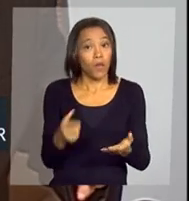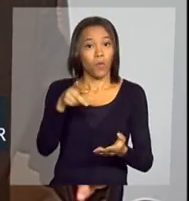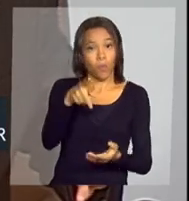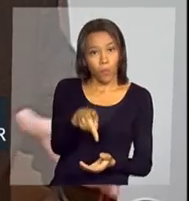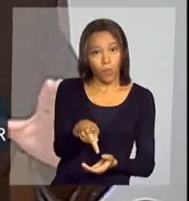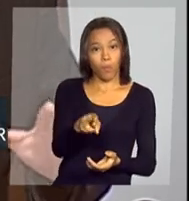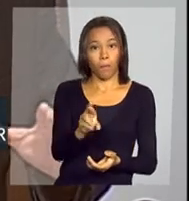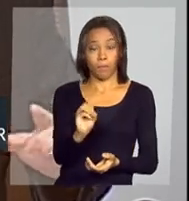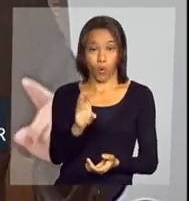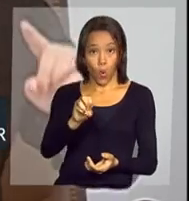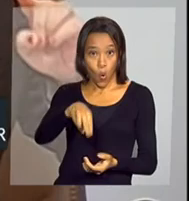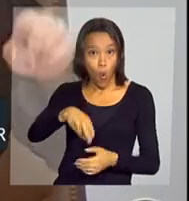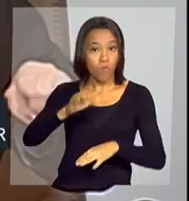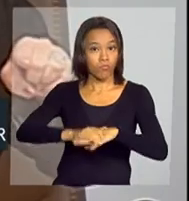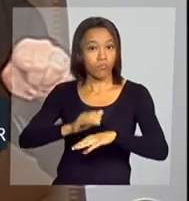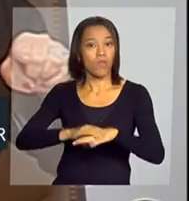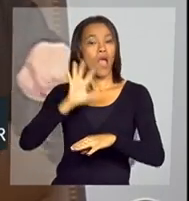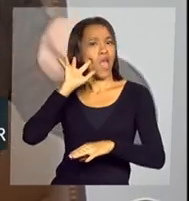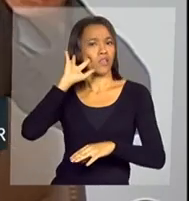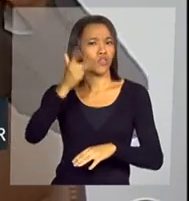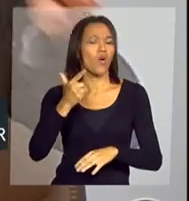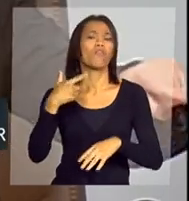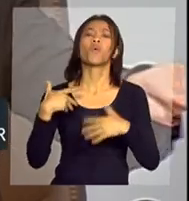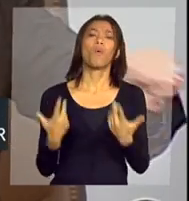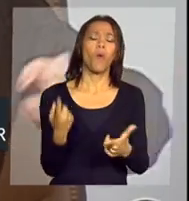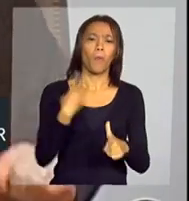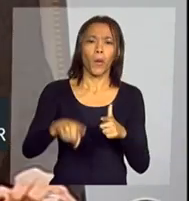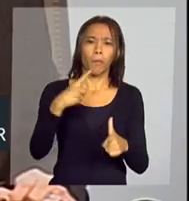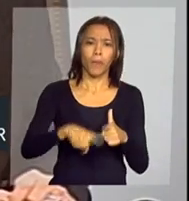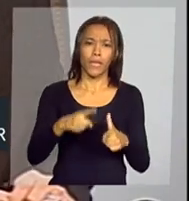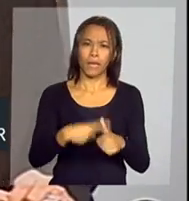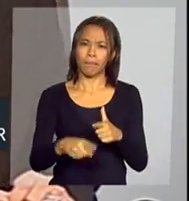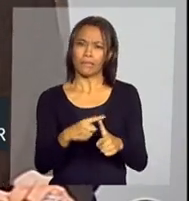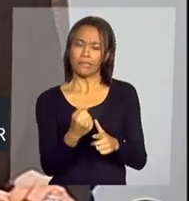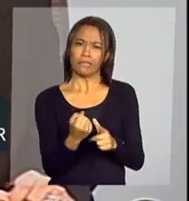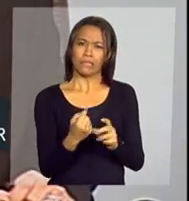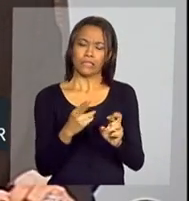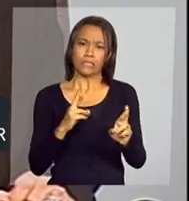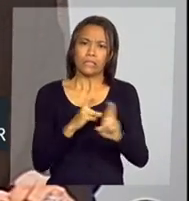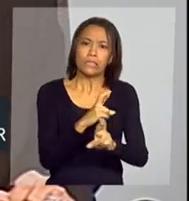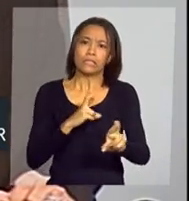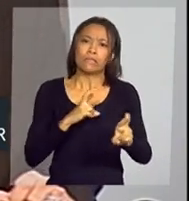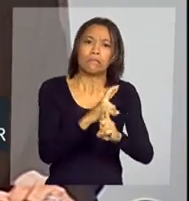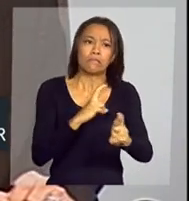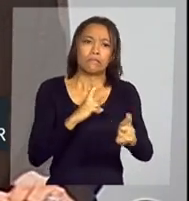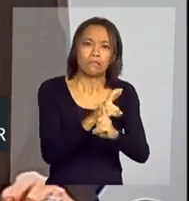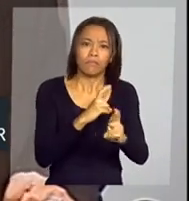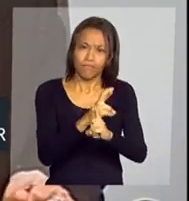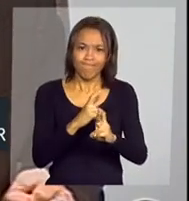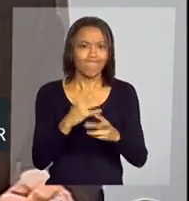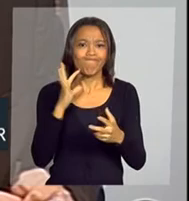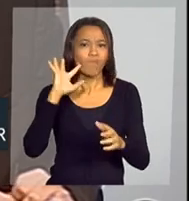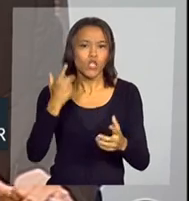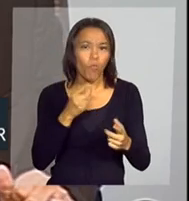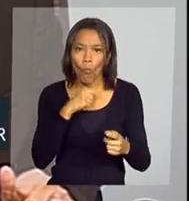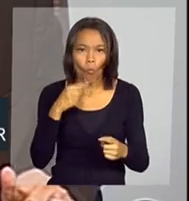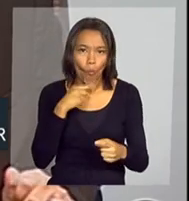essa decisão a partir da grau de dificuldade que a empresa apresenta na solução do conflito né